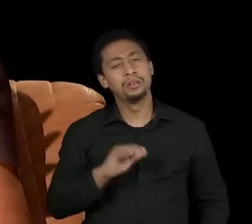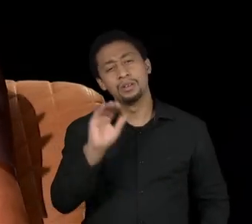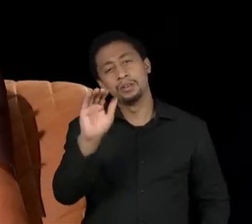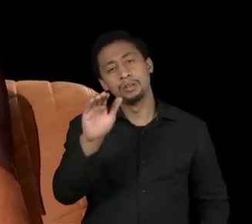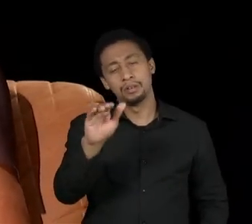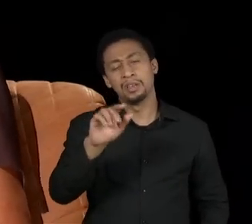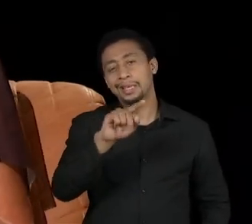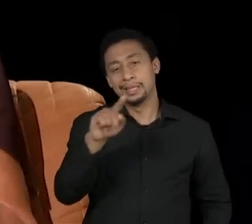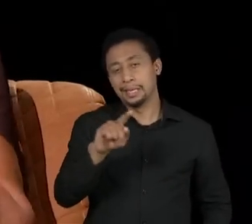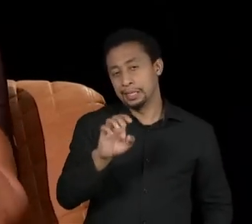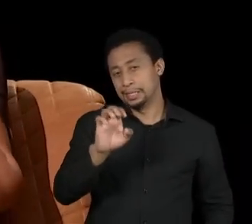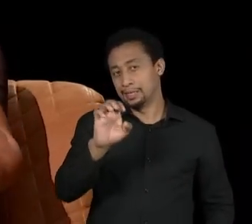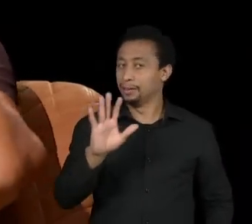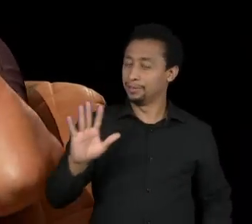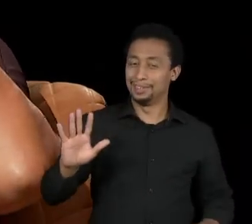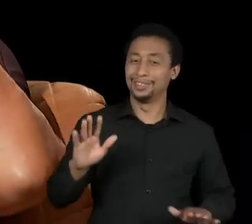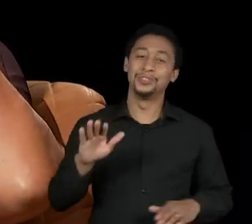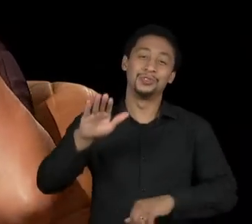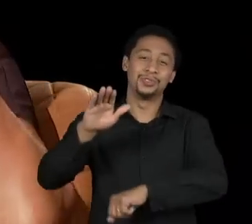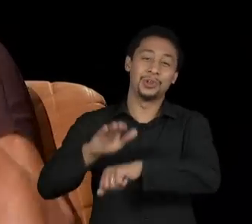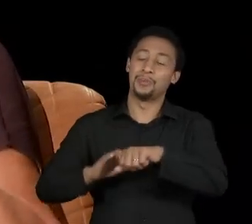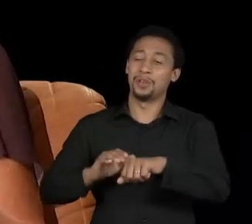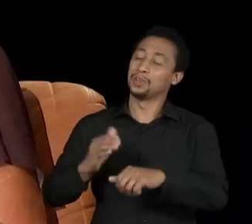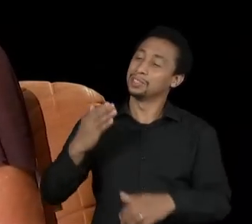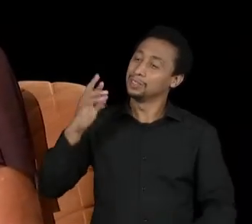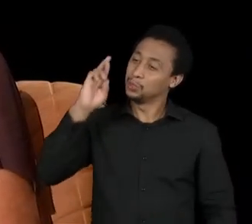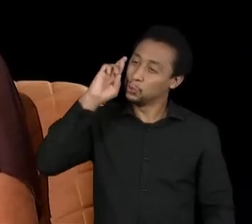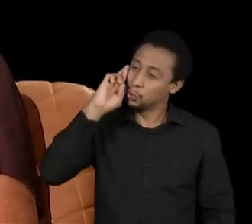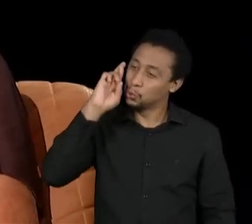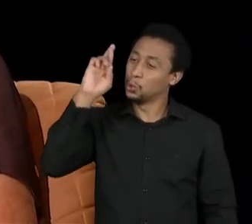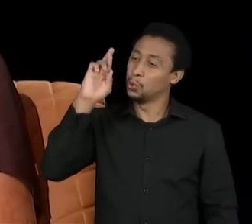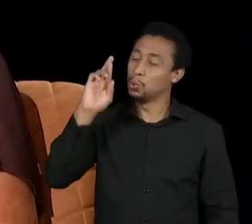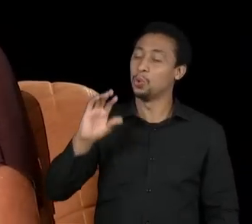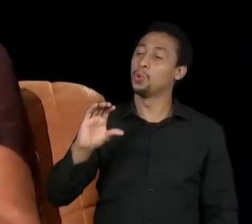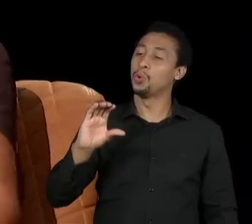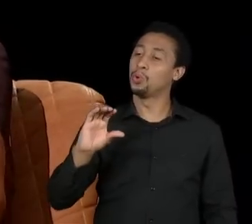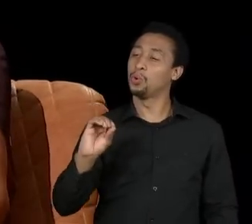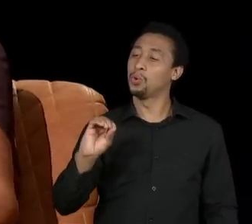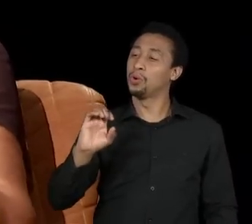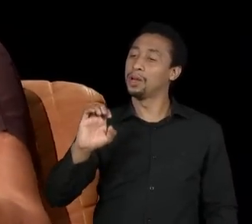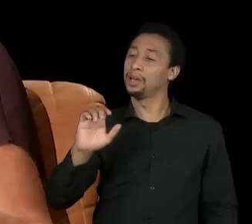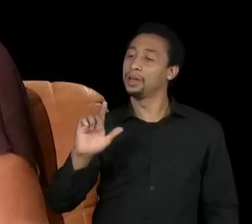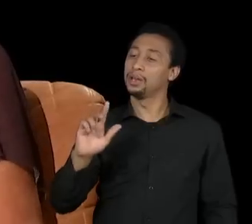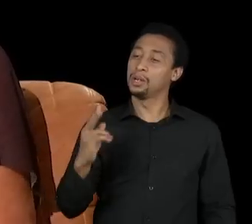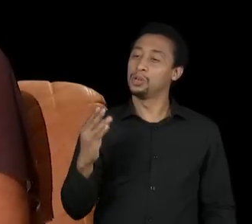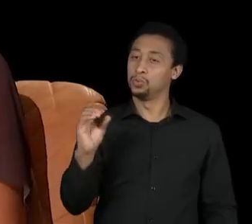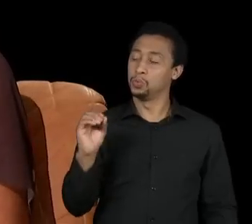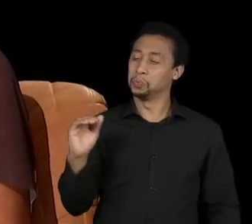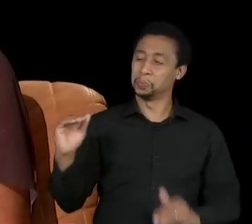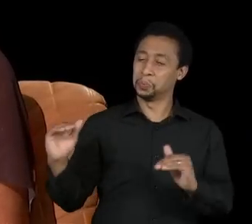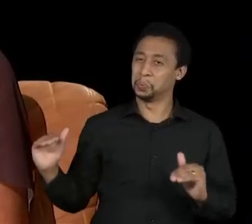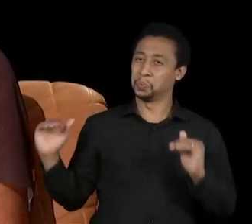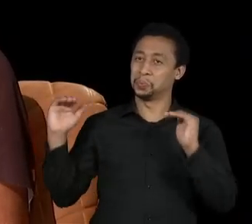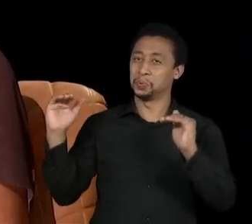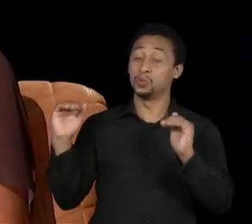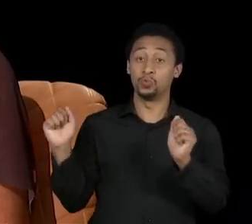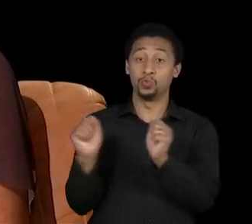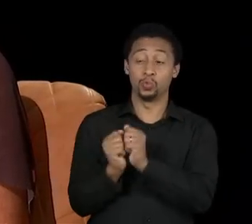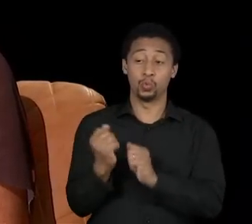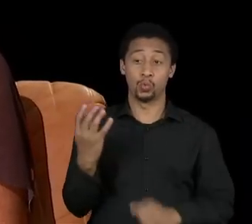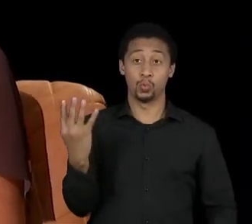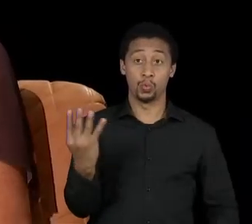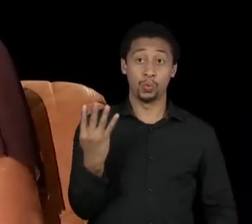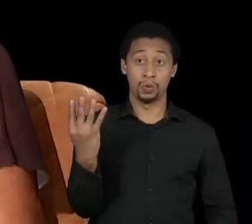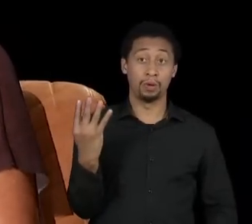Dr. Coelho, era o bambambam da censura paulista, e com mais 4 homens. Eu falei, o que eu